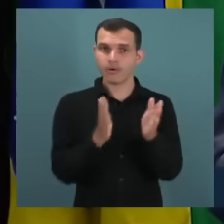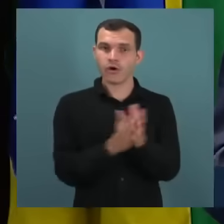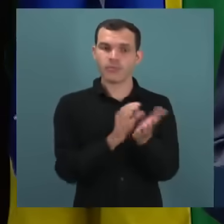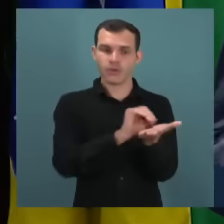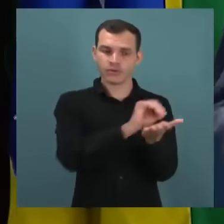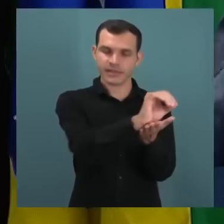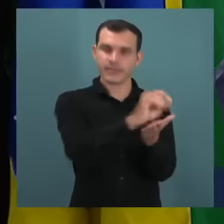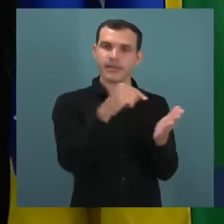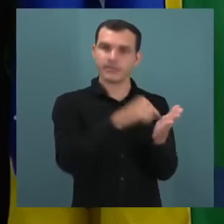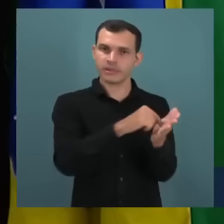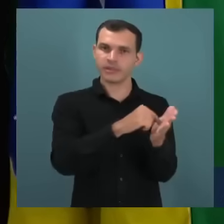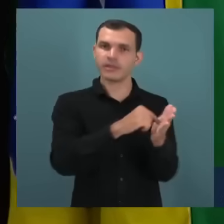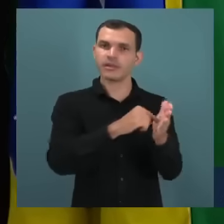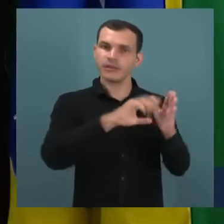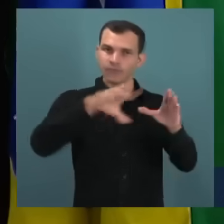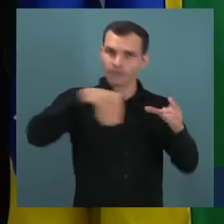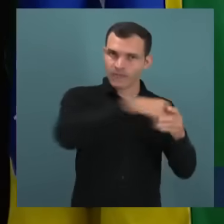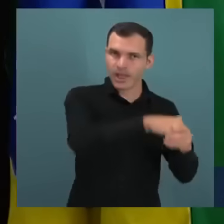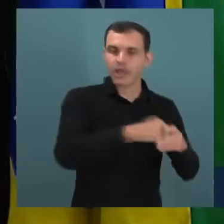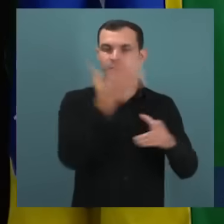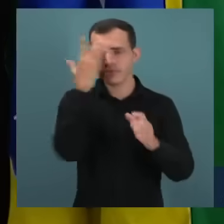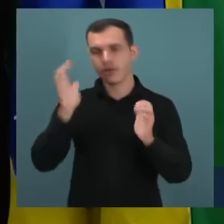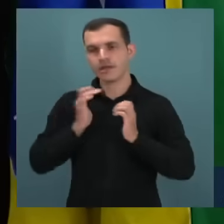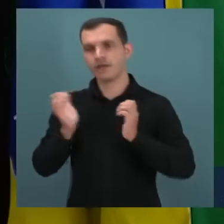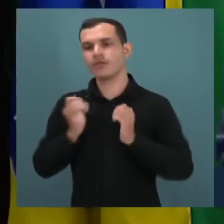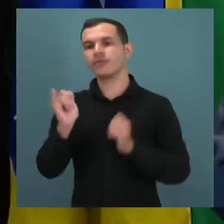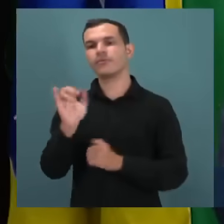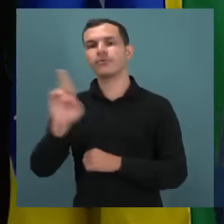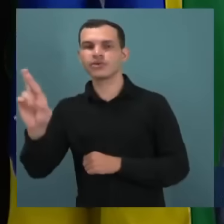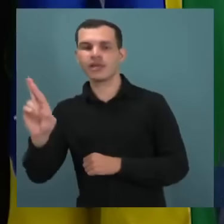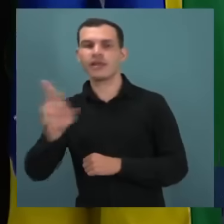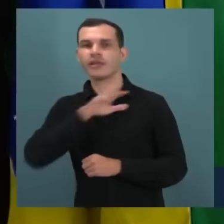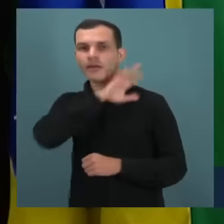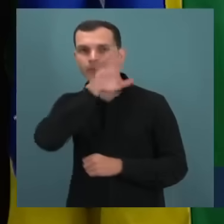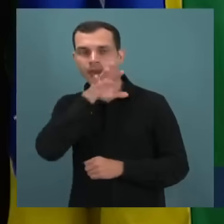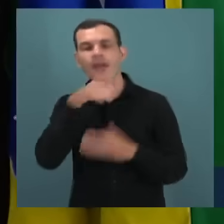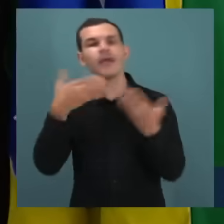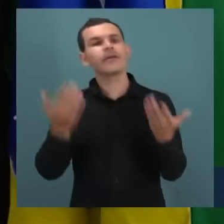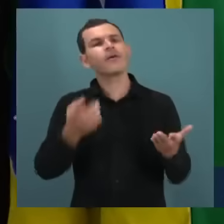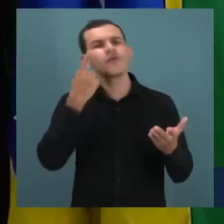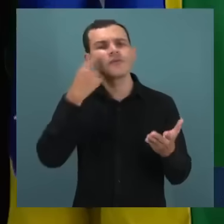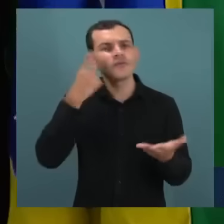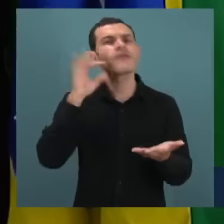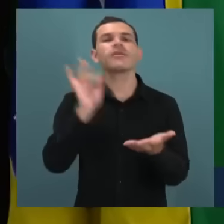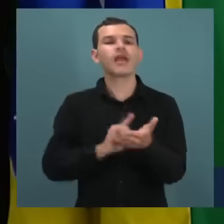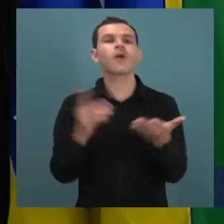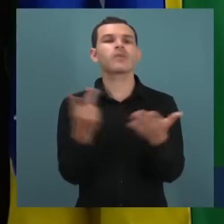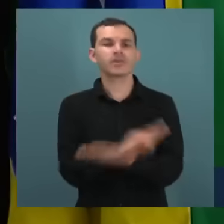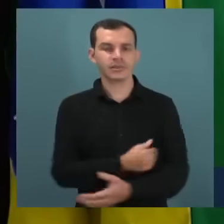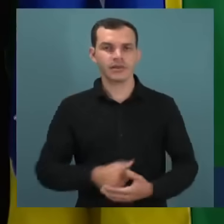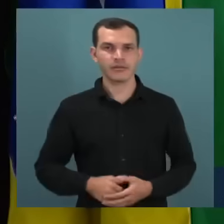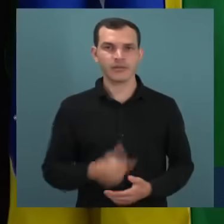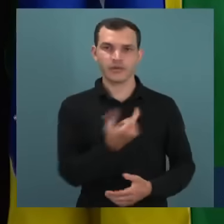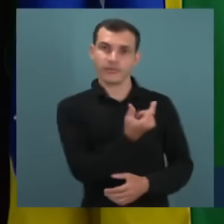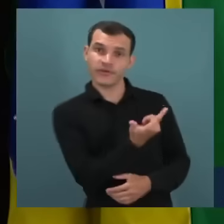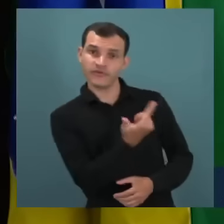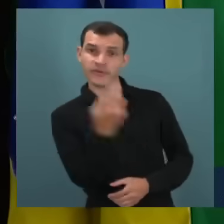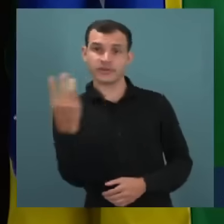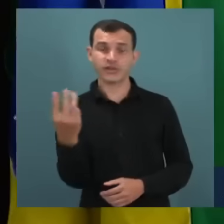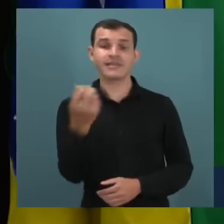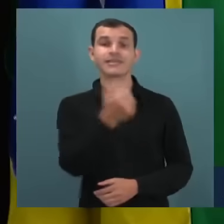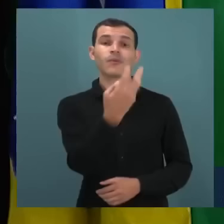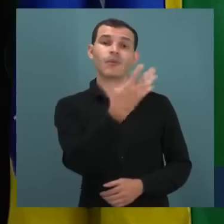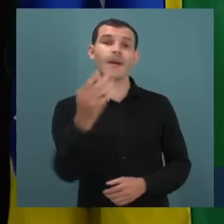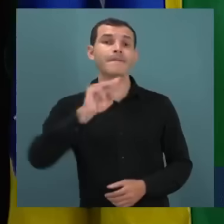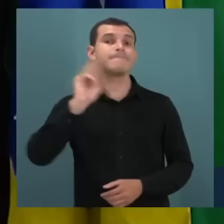realidade. Em 2023, nós tivemos 144 bilhões de reais, eminentes senadores, 144